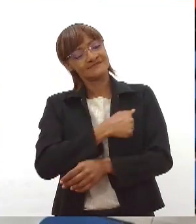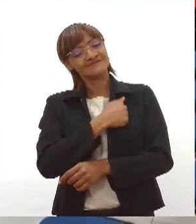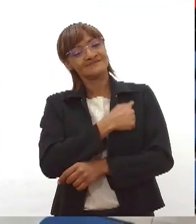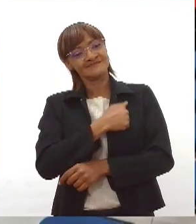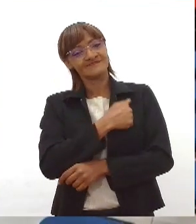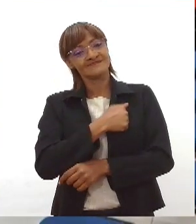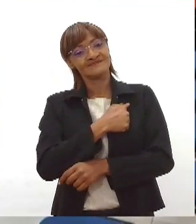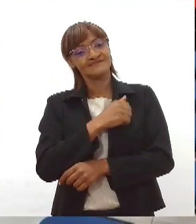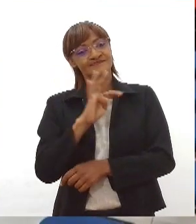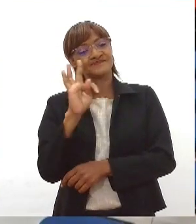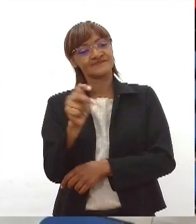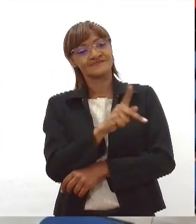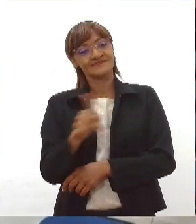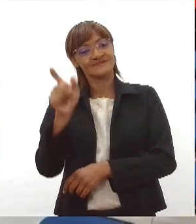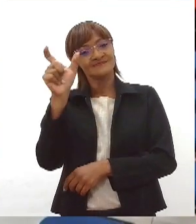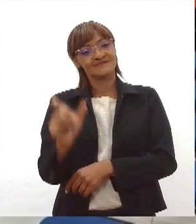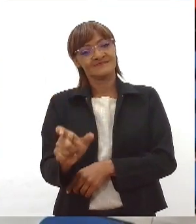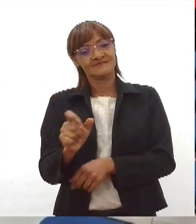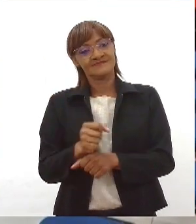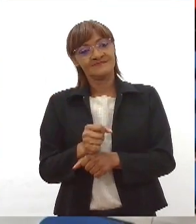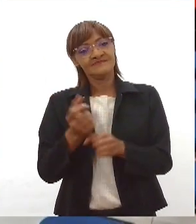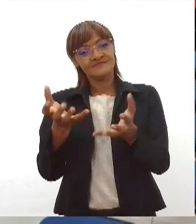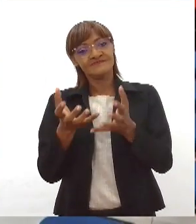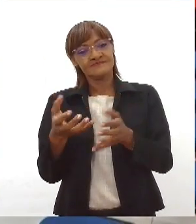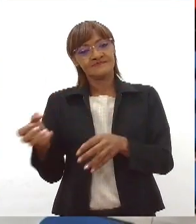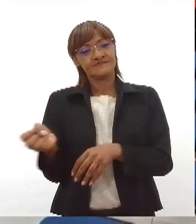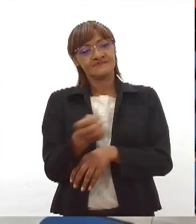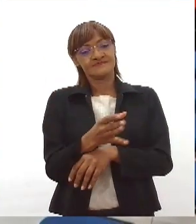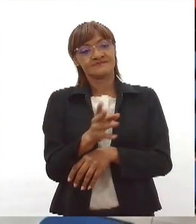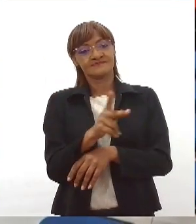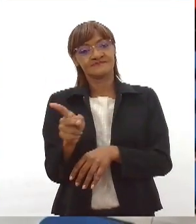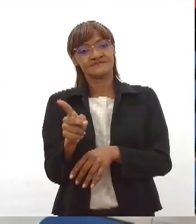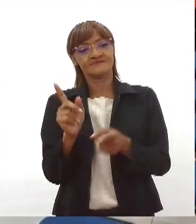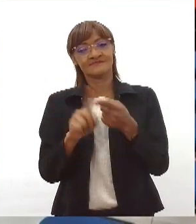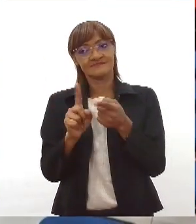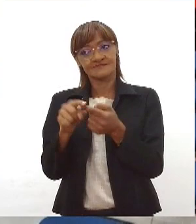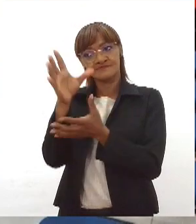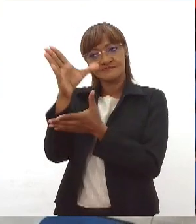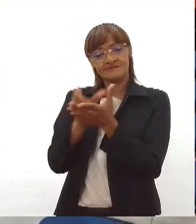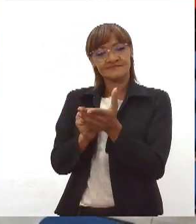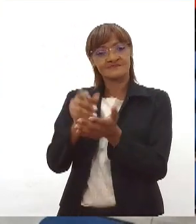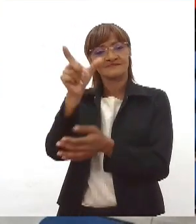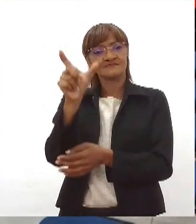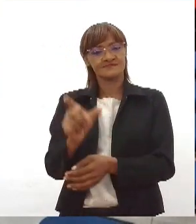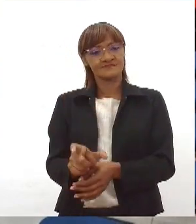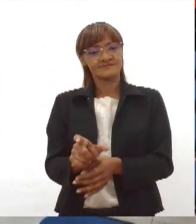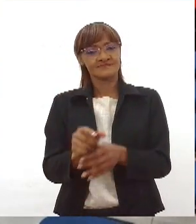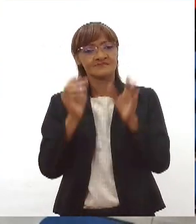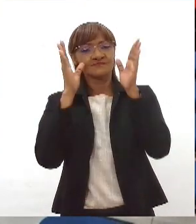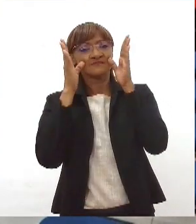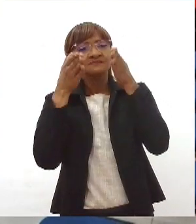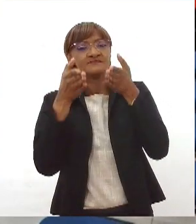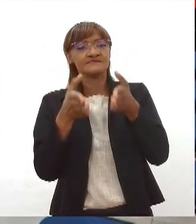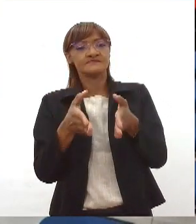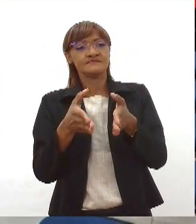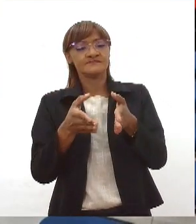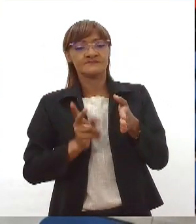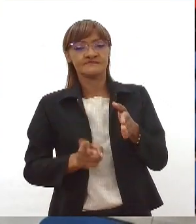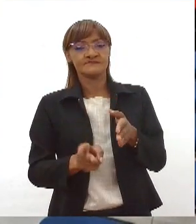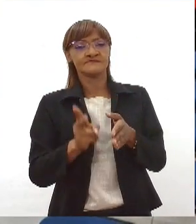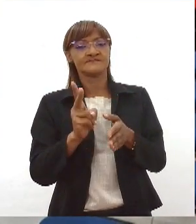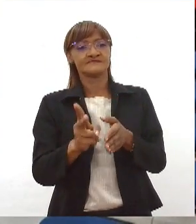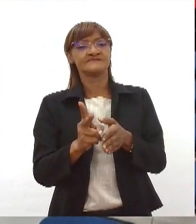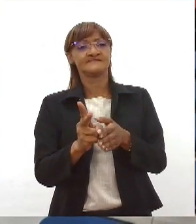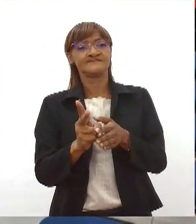Luciano Esperamos que um novo presidente posso a seguir a linha de trabalho também em atendimento ao servidor com as portas